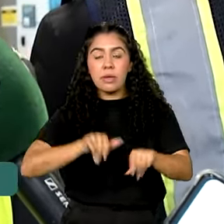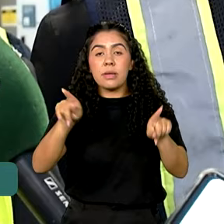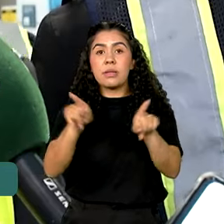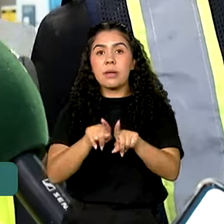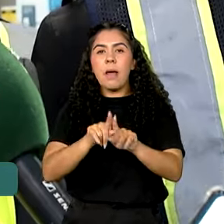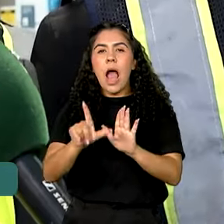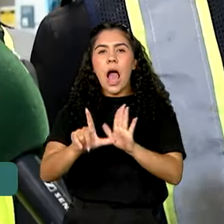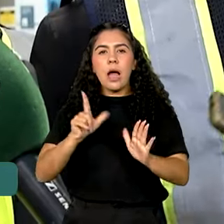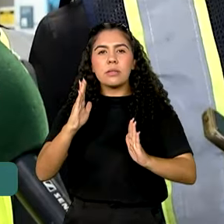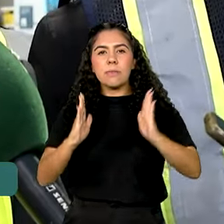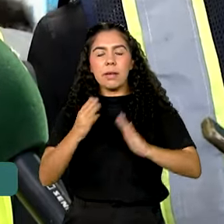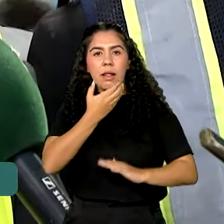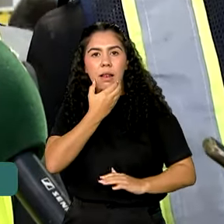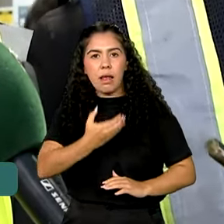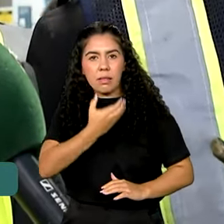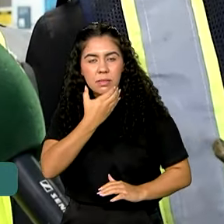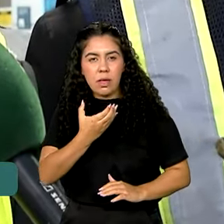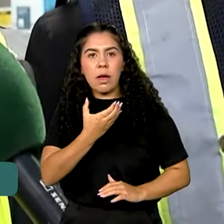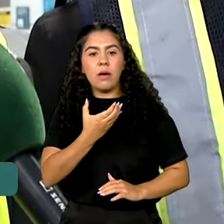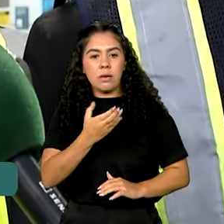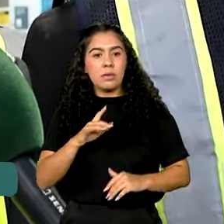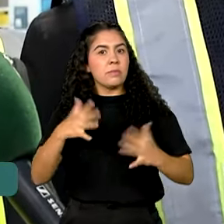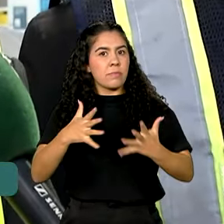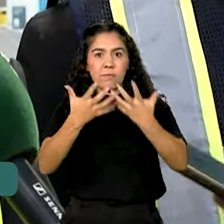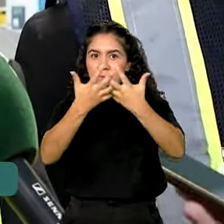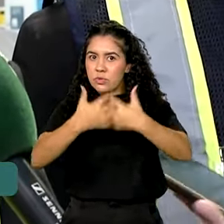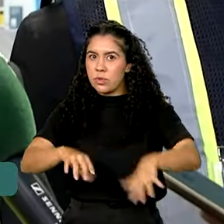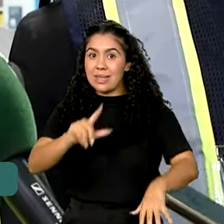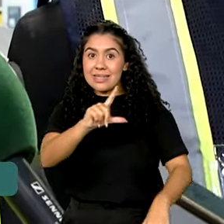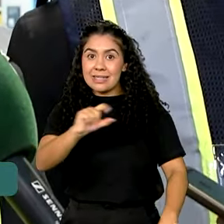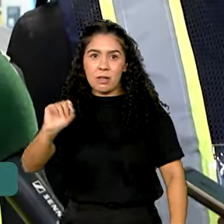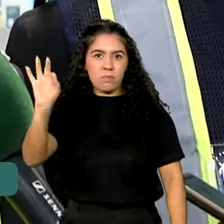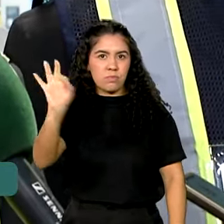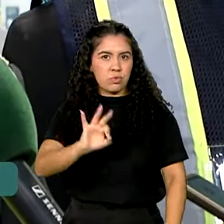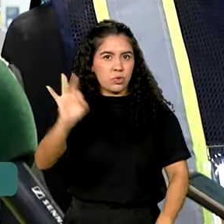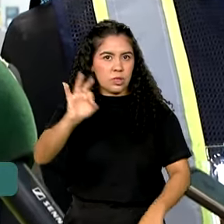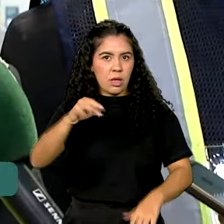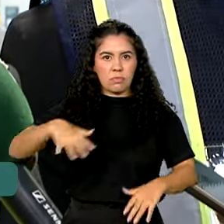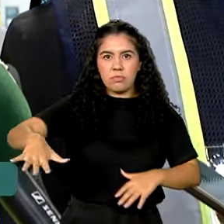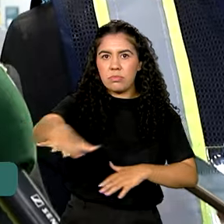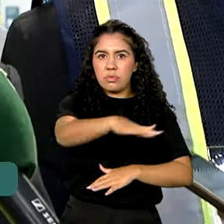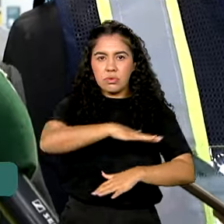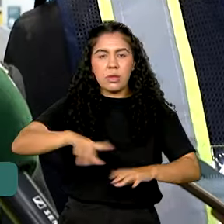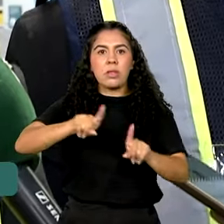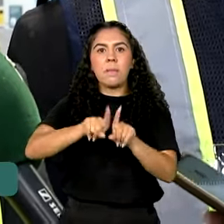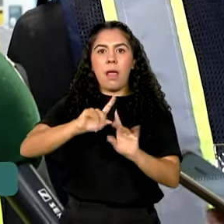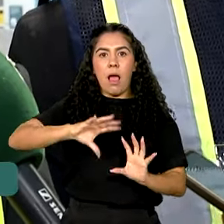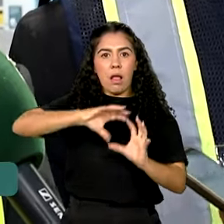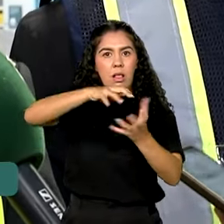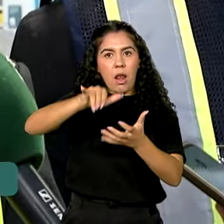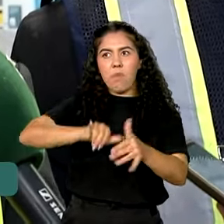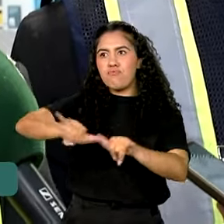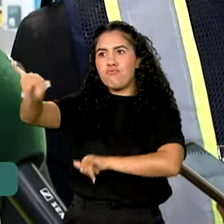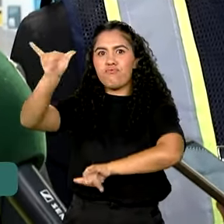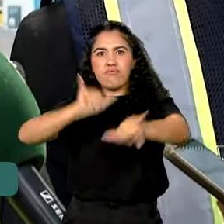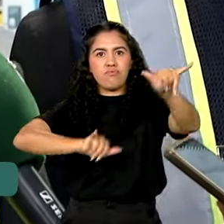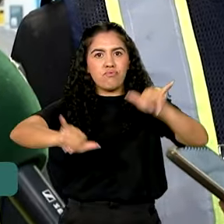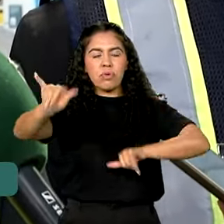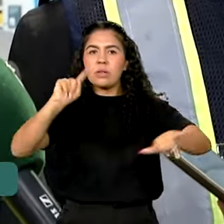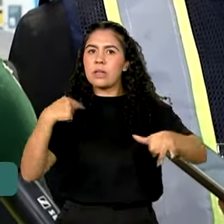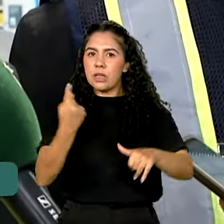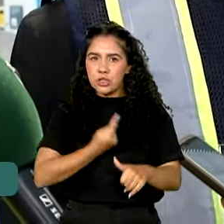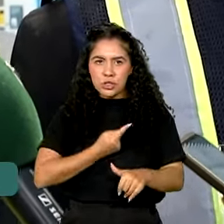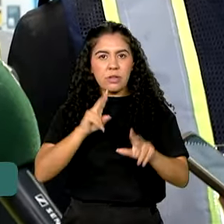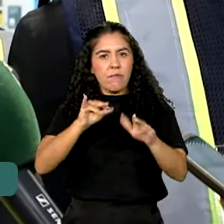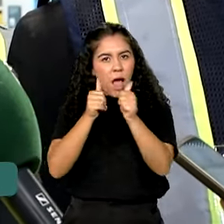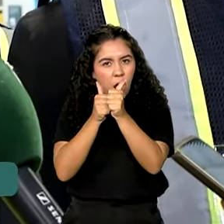Natal, nós queremos um aeroporto funcionando 100%, também com os voos internacionais. Então nós vamos acompanhar passo a